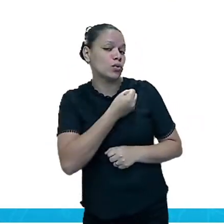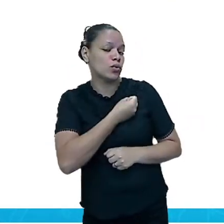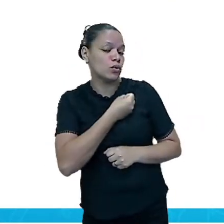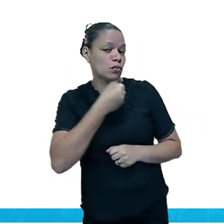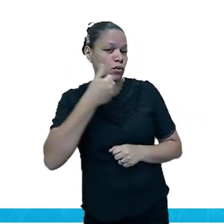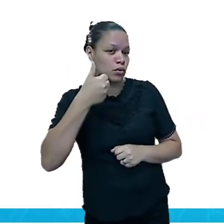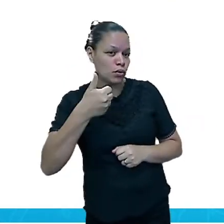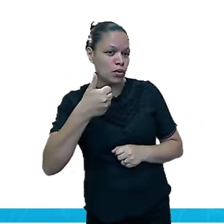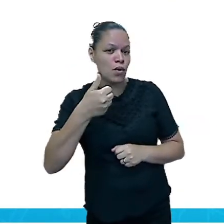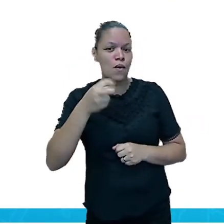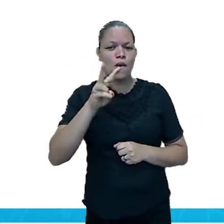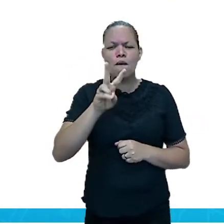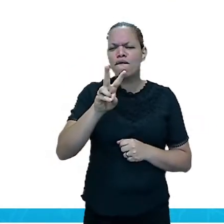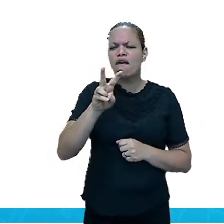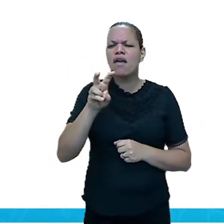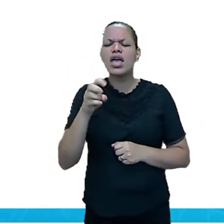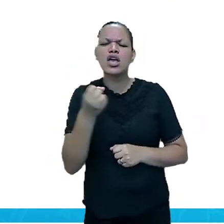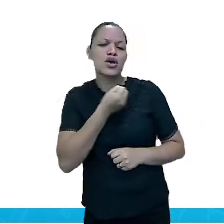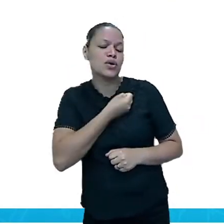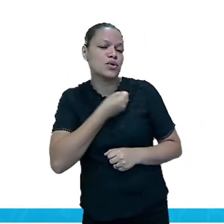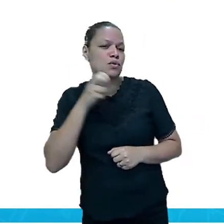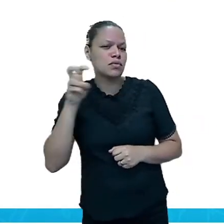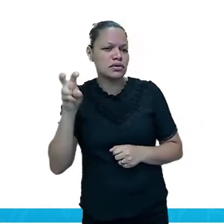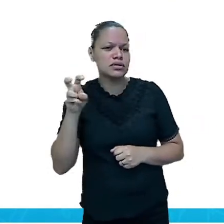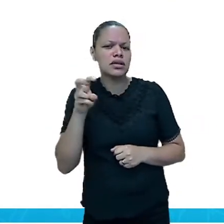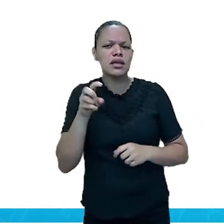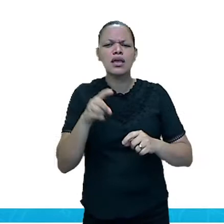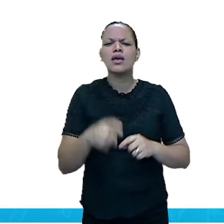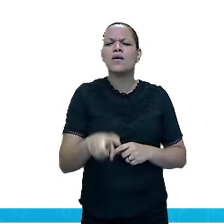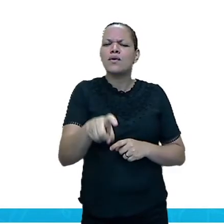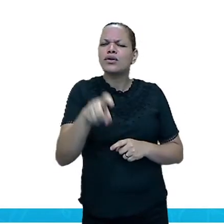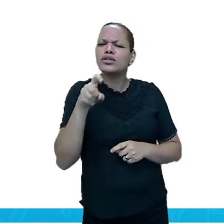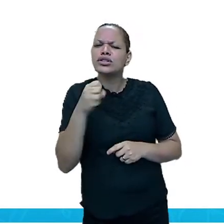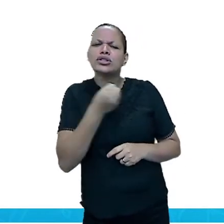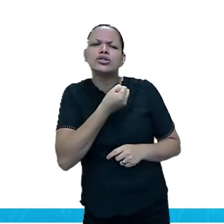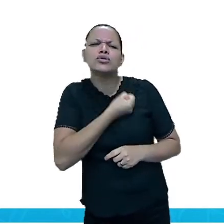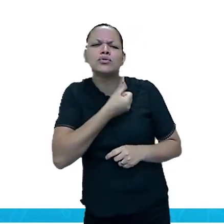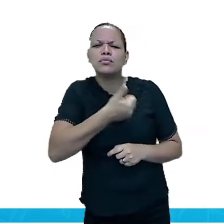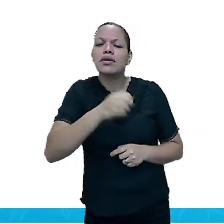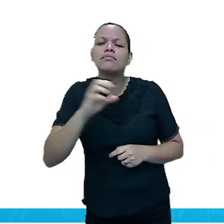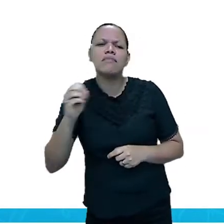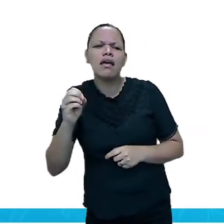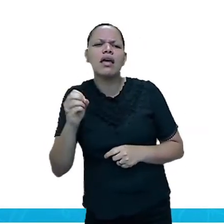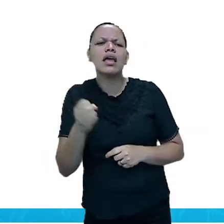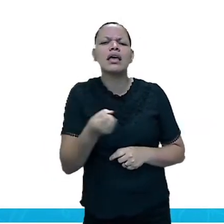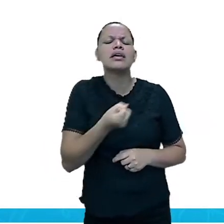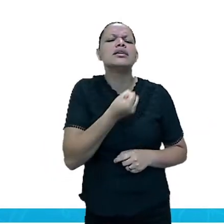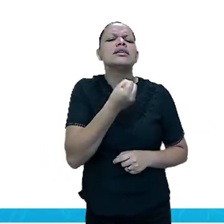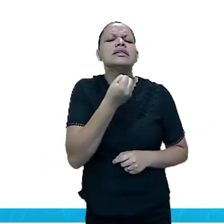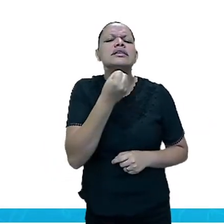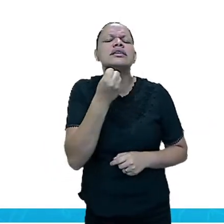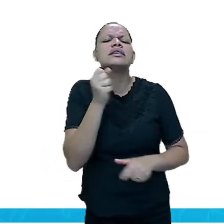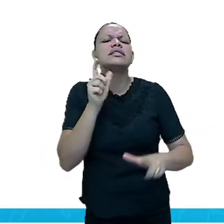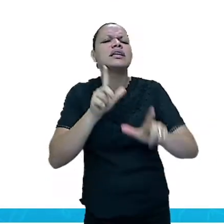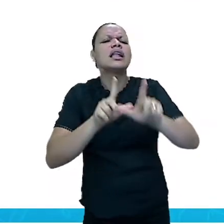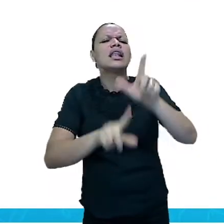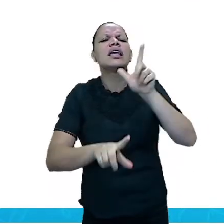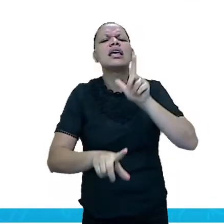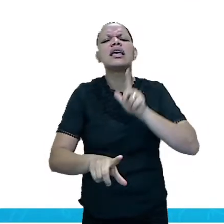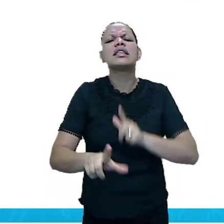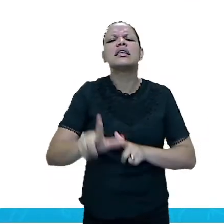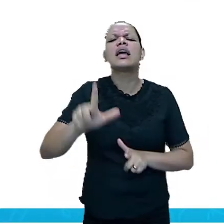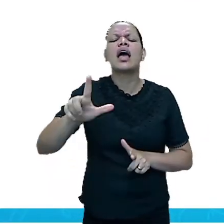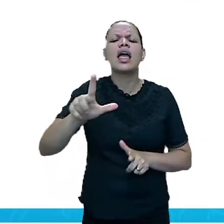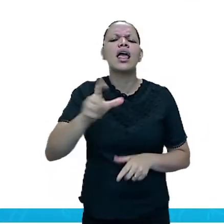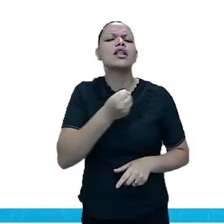A letra L maiúscula representa o número 50. A letra C maiúscula o número 100. A letra